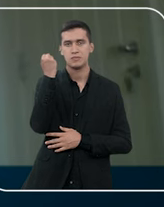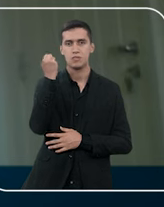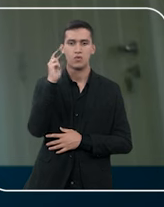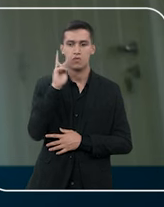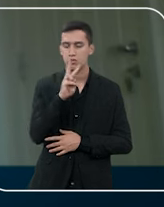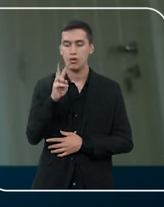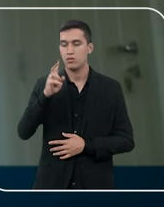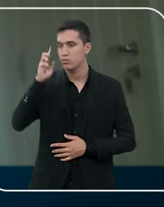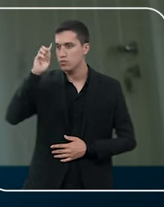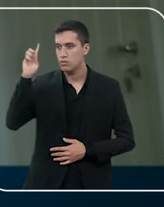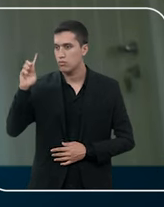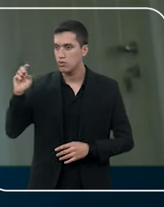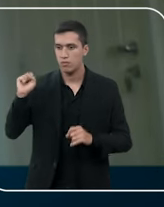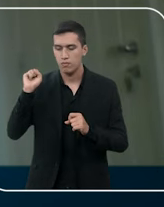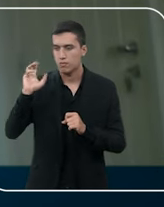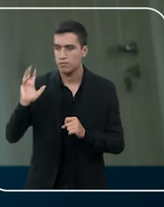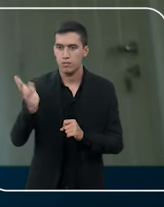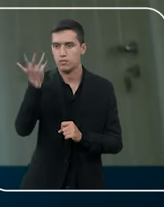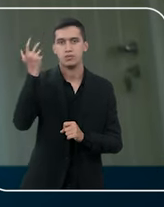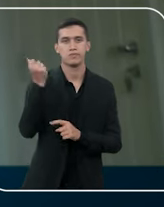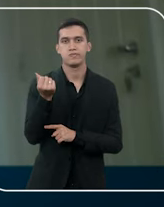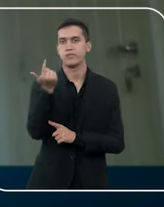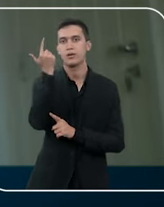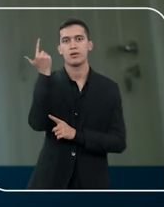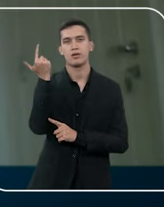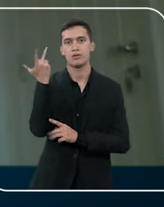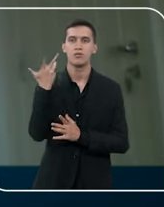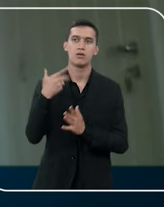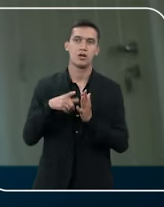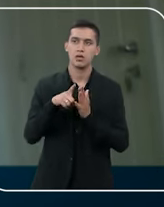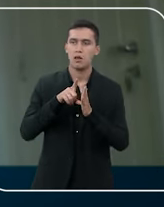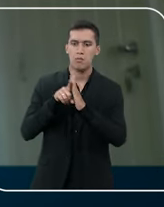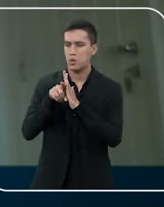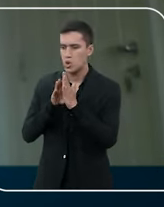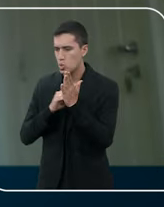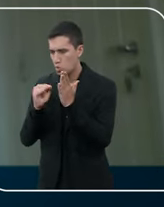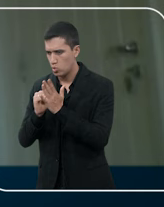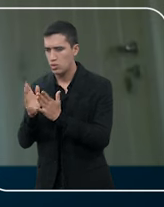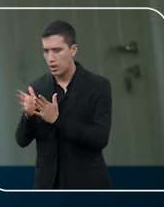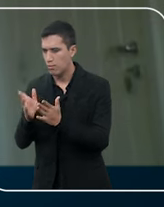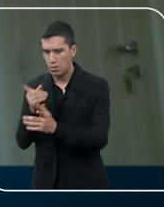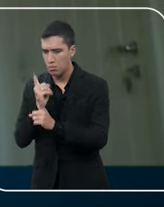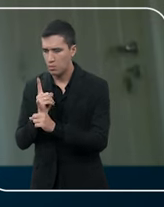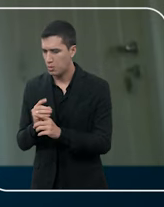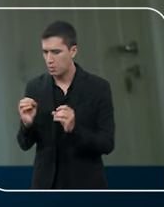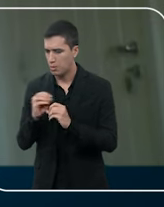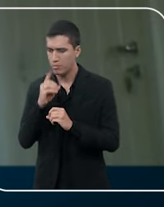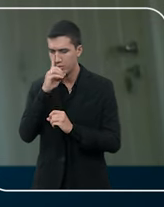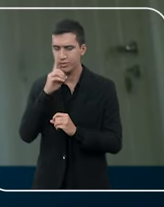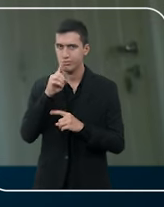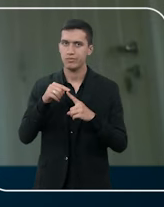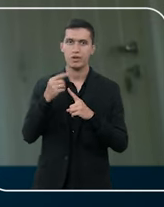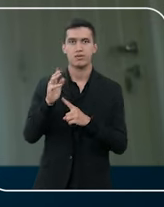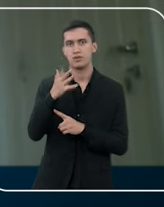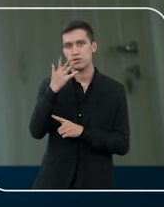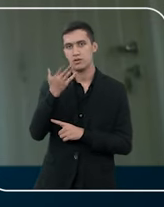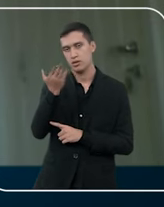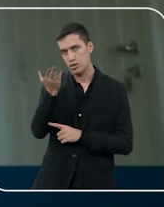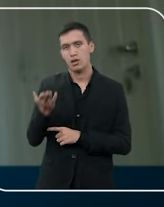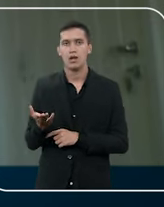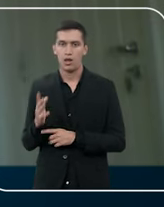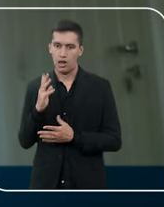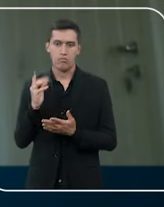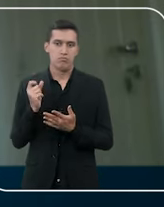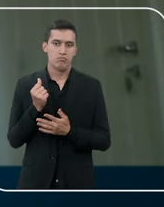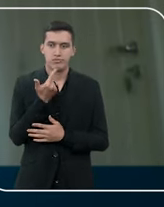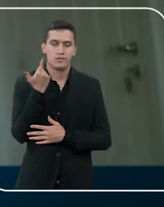não estavam previstas, mesmo com todos os exames, todos os prognósticos. Enfim, isso seria fatalidade. O médico, ele